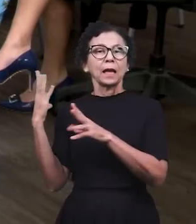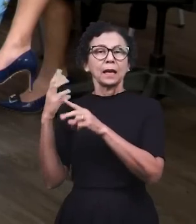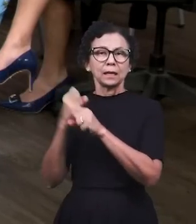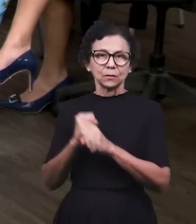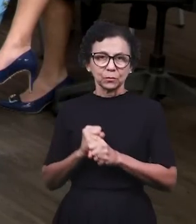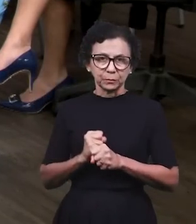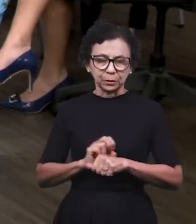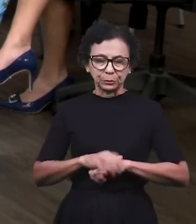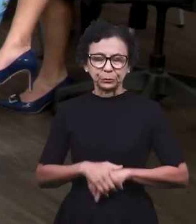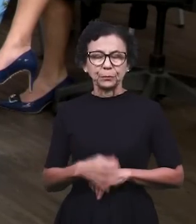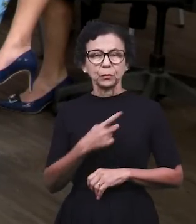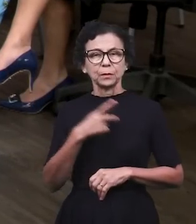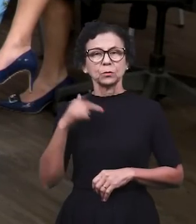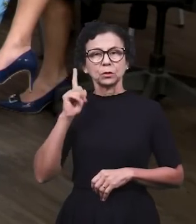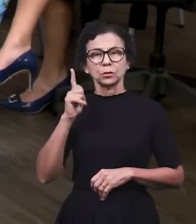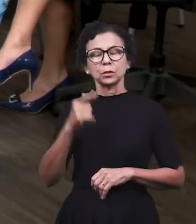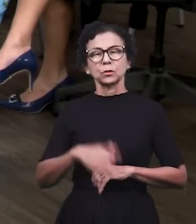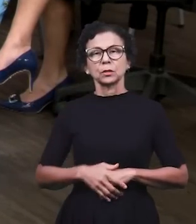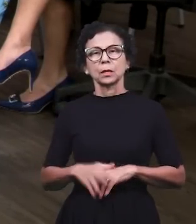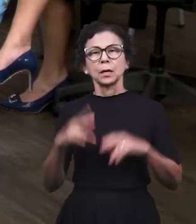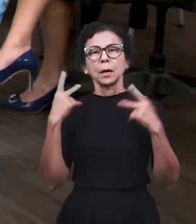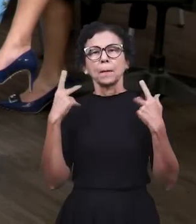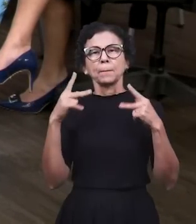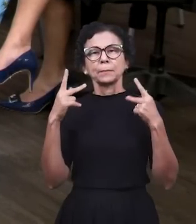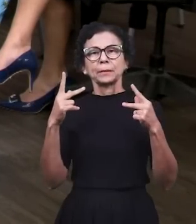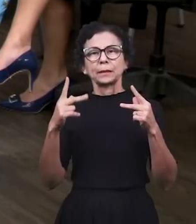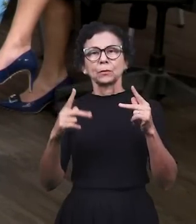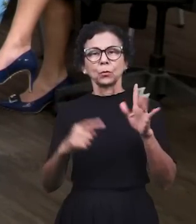entregou 5 mensagens